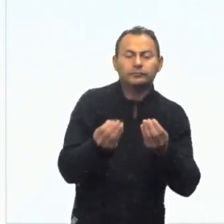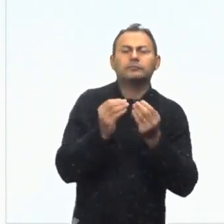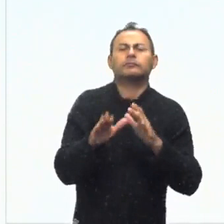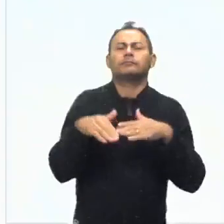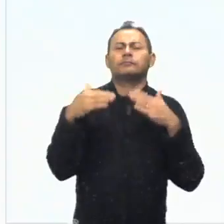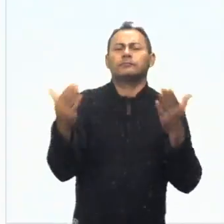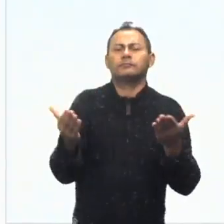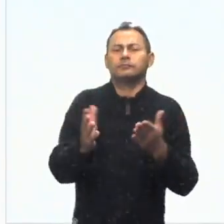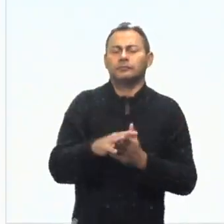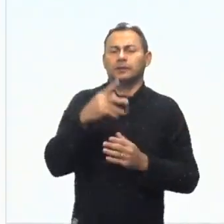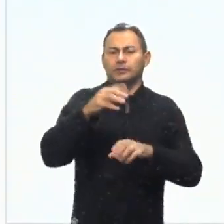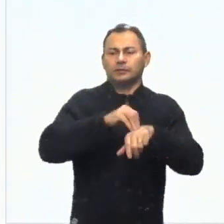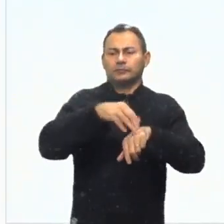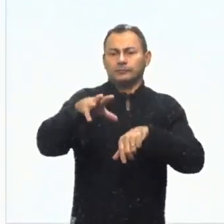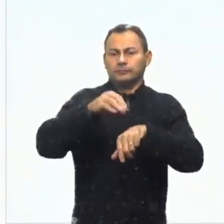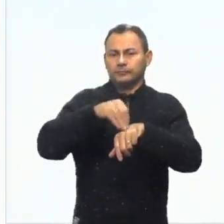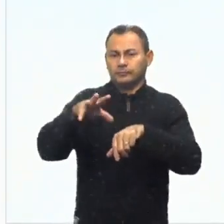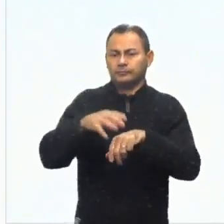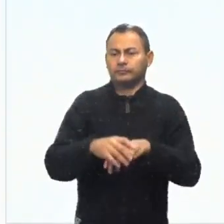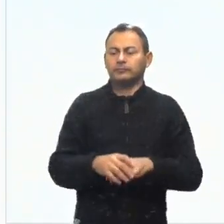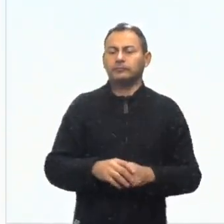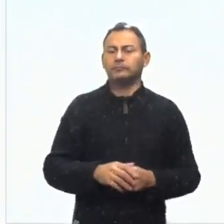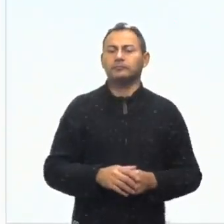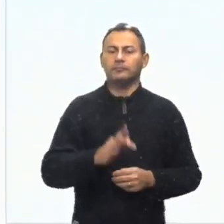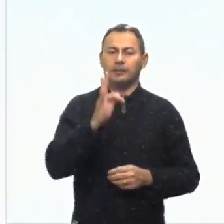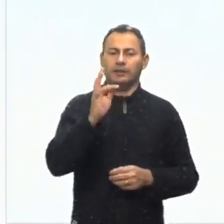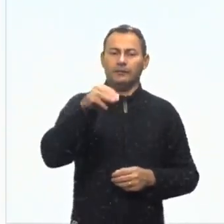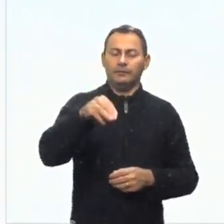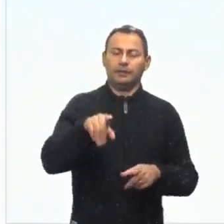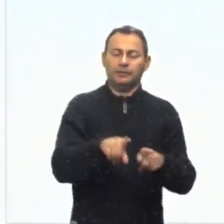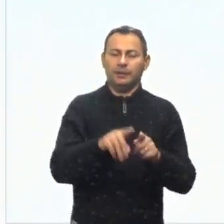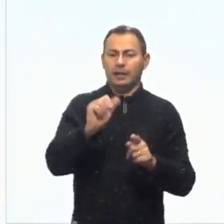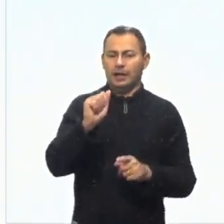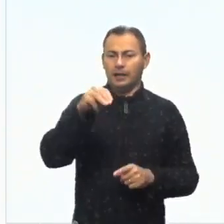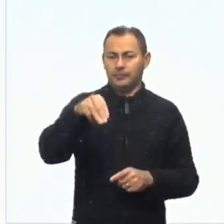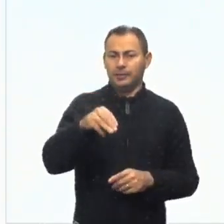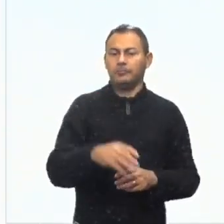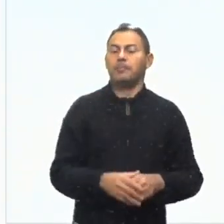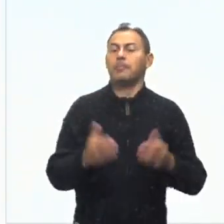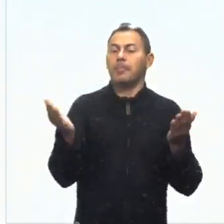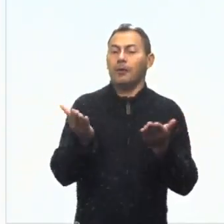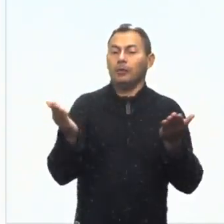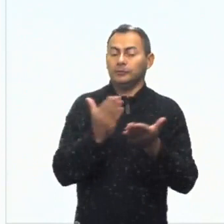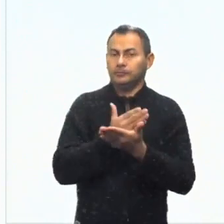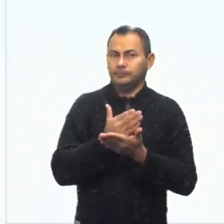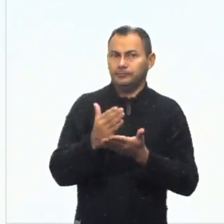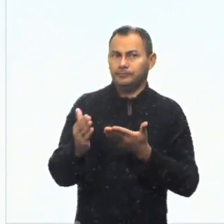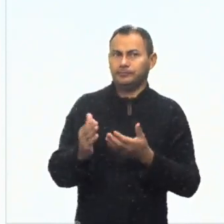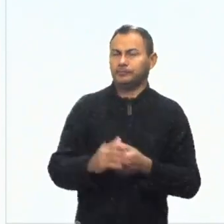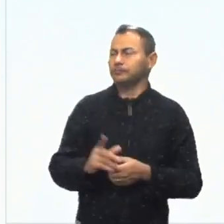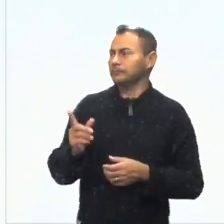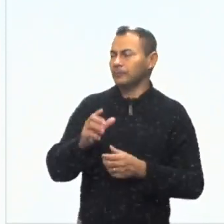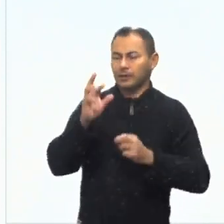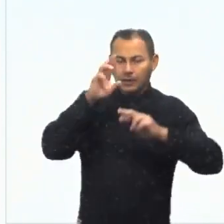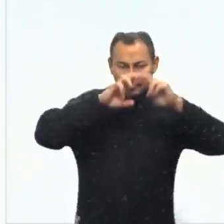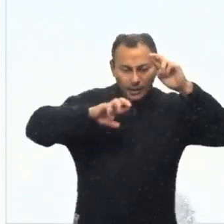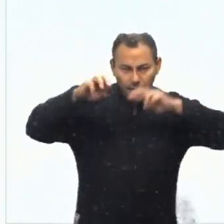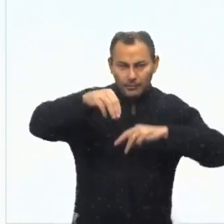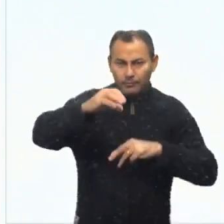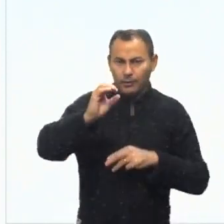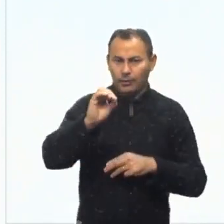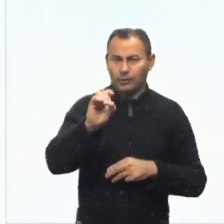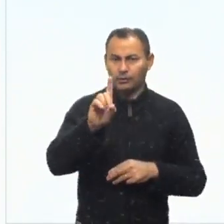dela na sua transmissão, tanto FM como AM. Hoje a gente vai entrar na análise de